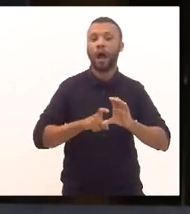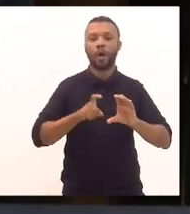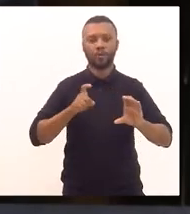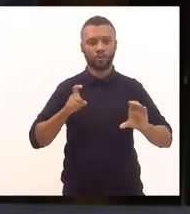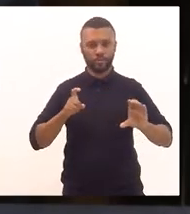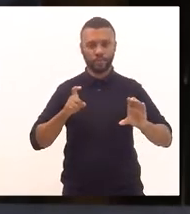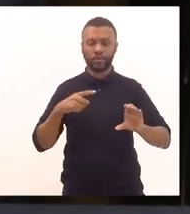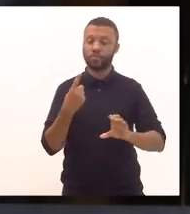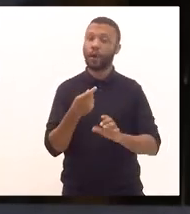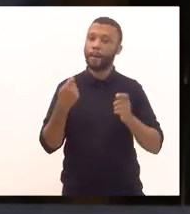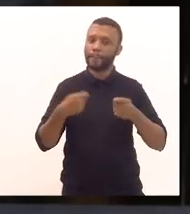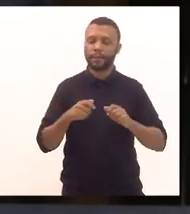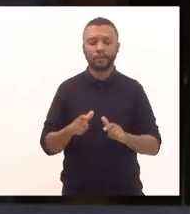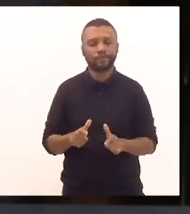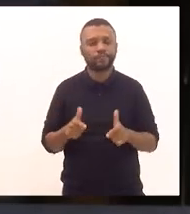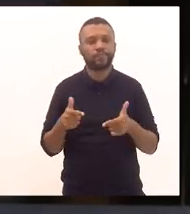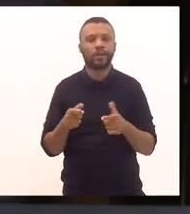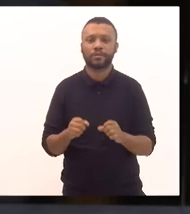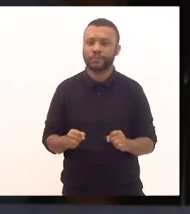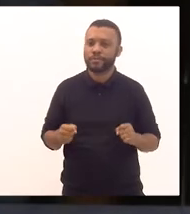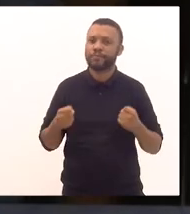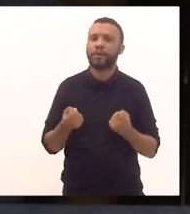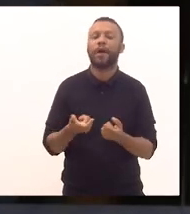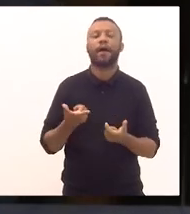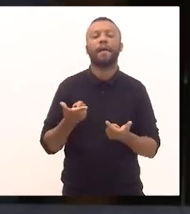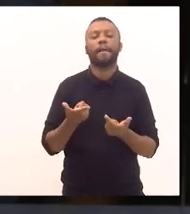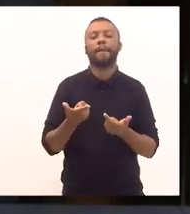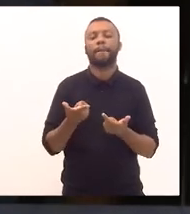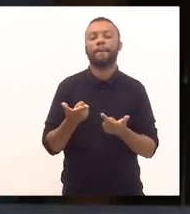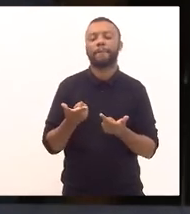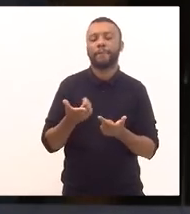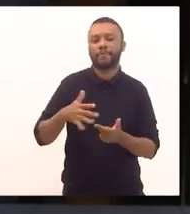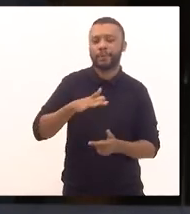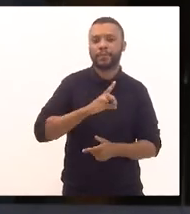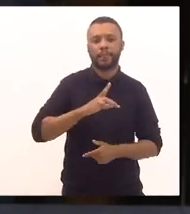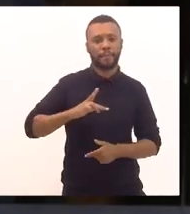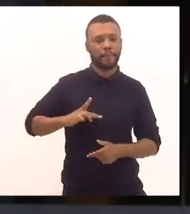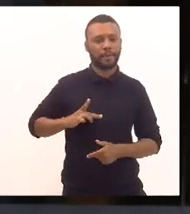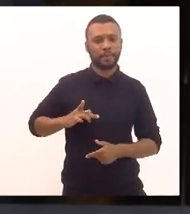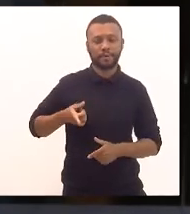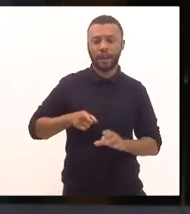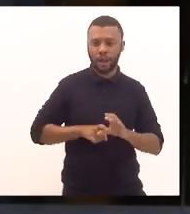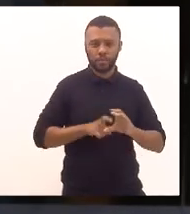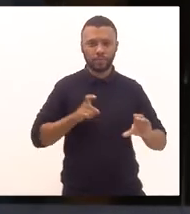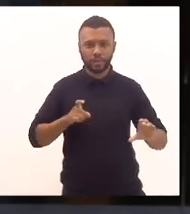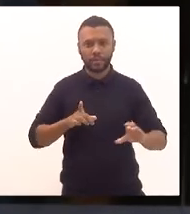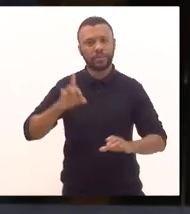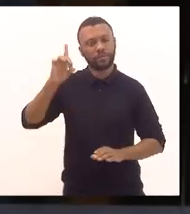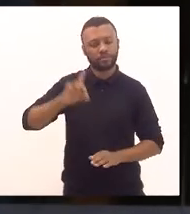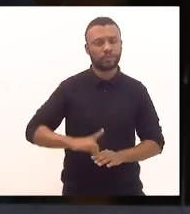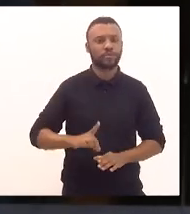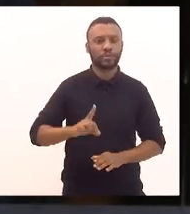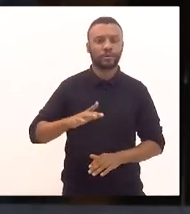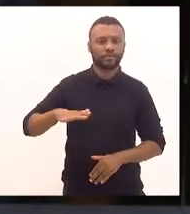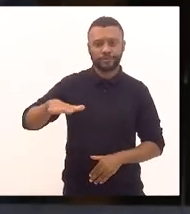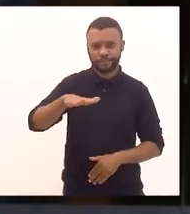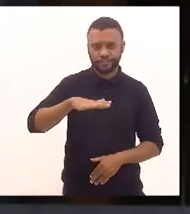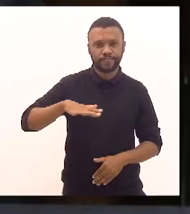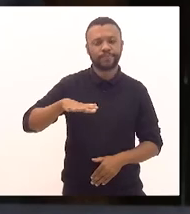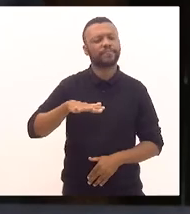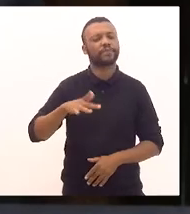que a gente precisa dará maior autonomia autonomia para defensoria além logicamente do direito de